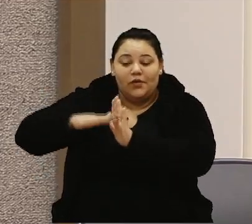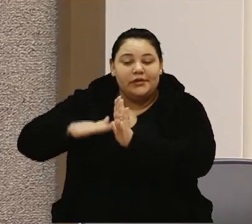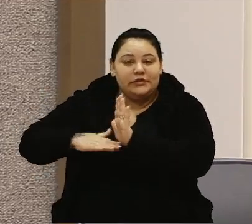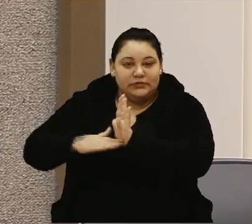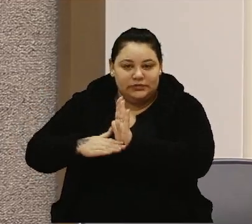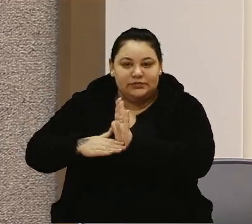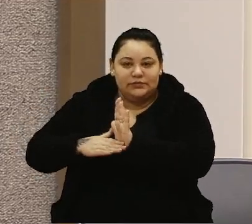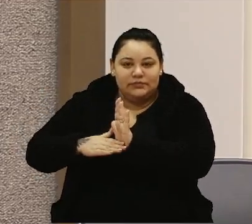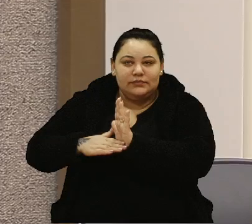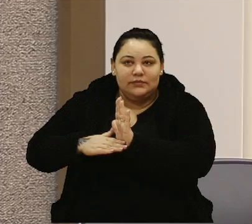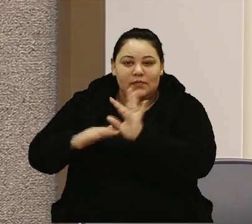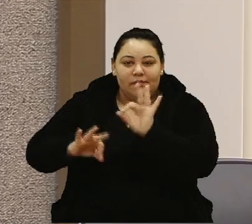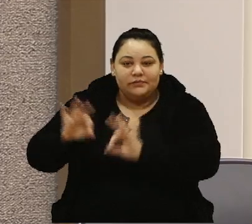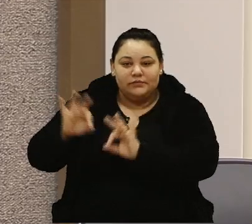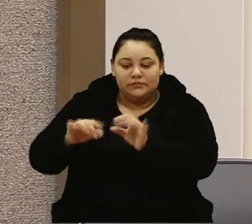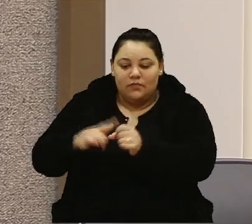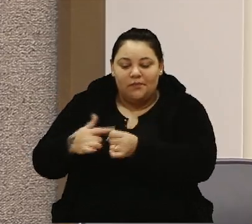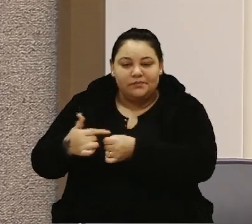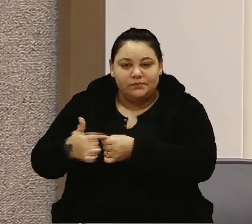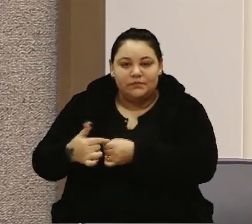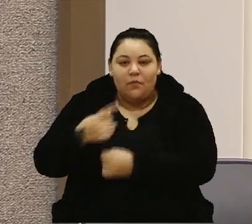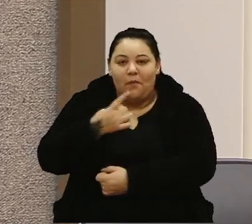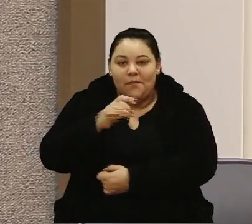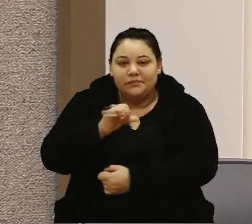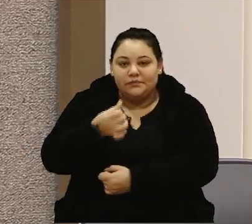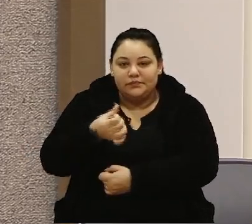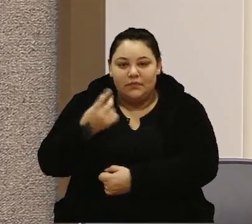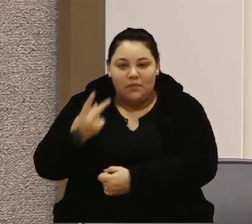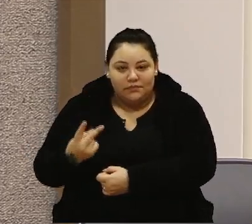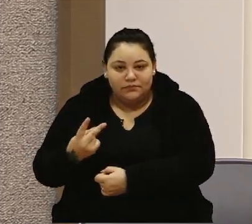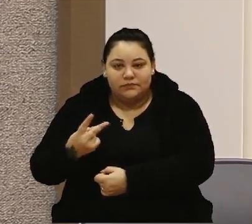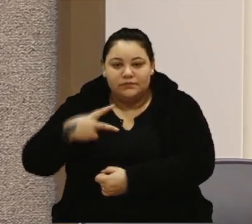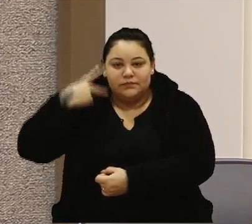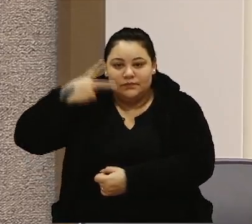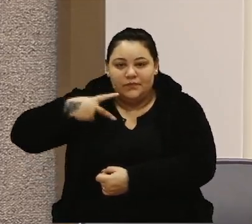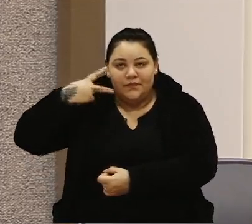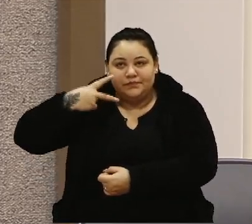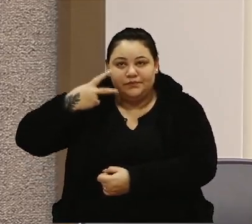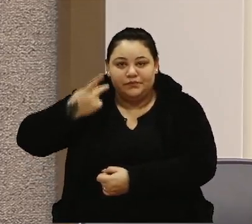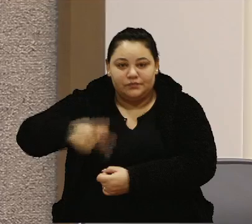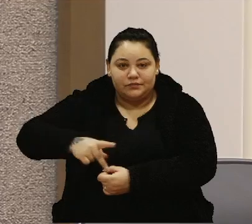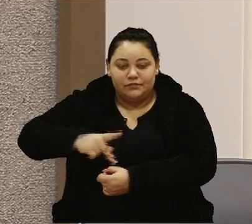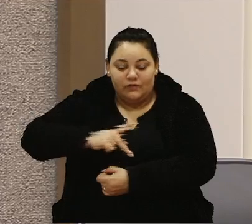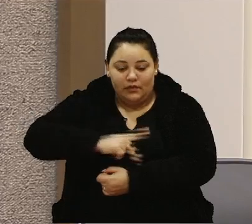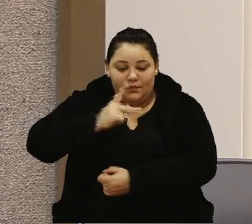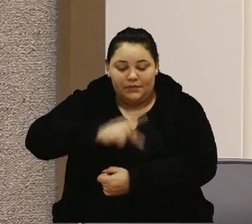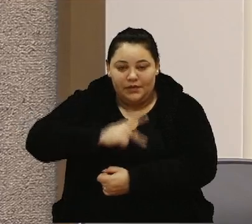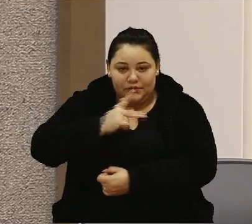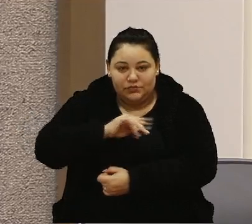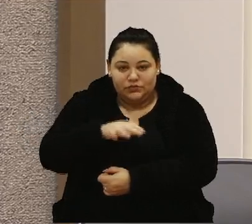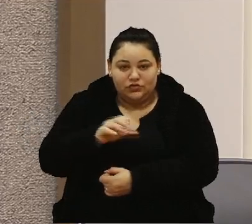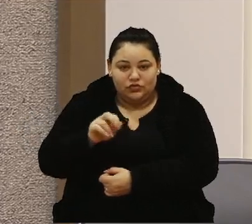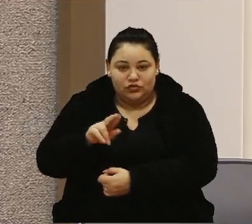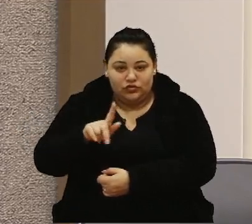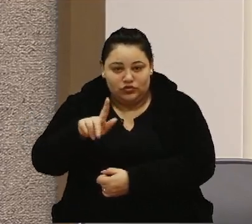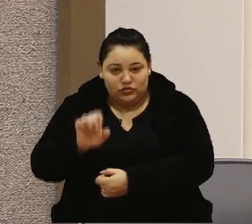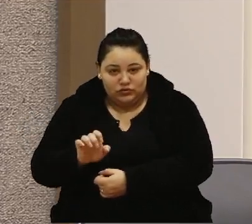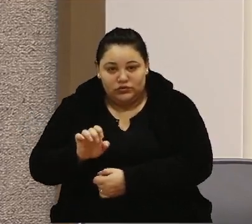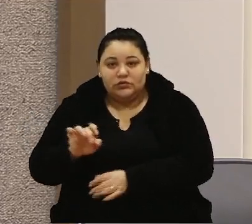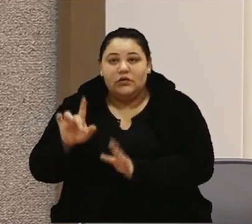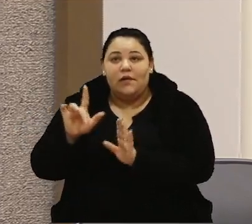nessa cidade. Em 1962, o então vereador dessa casa, Pedro Jorge Simon, que depois